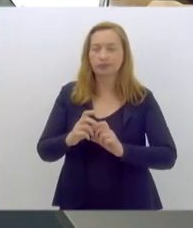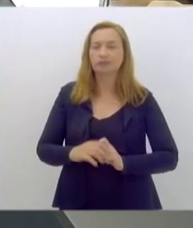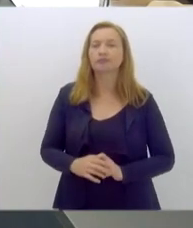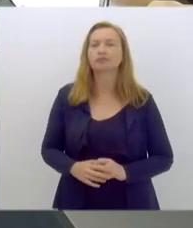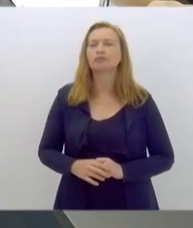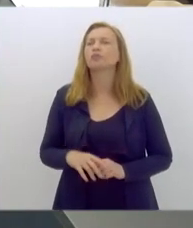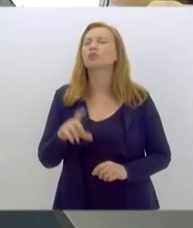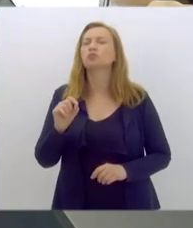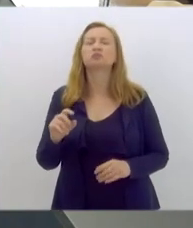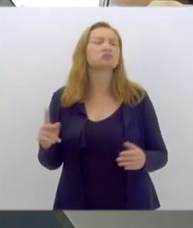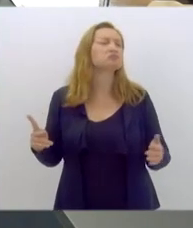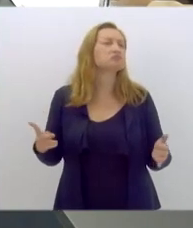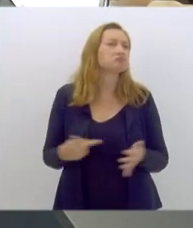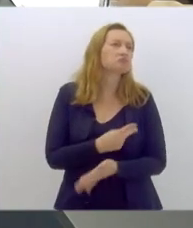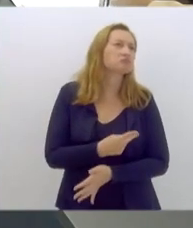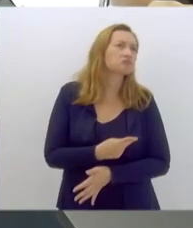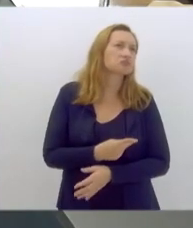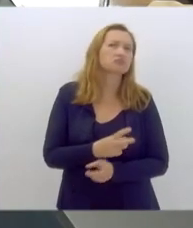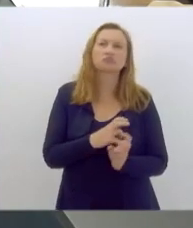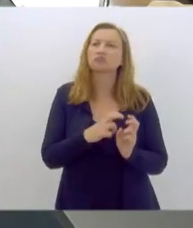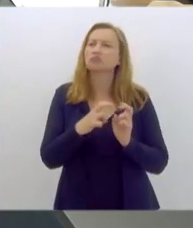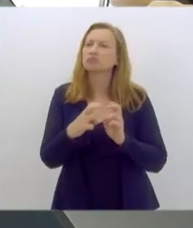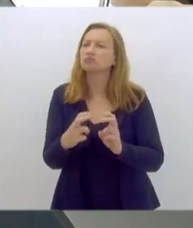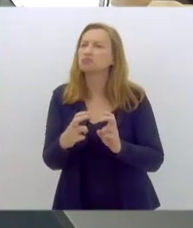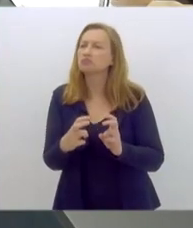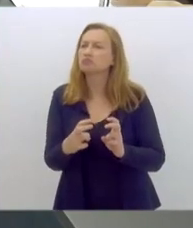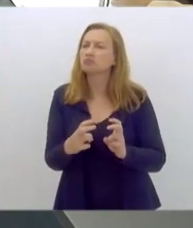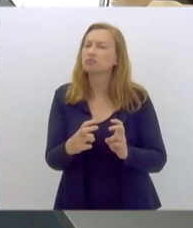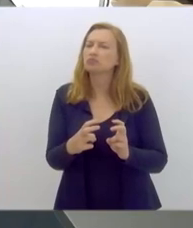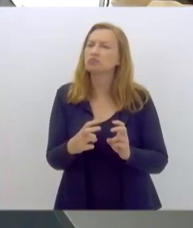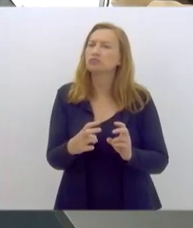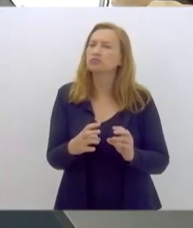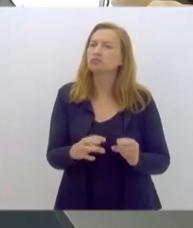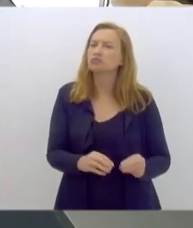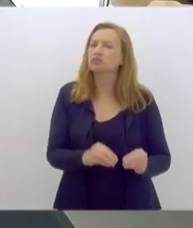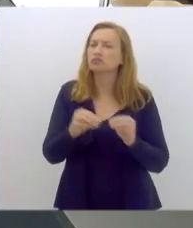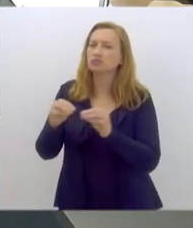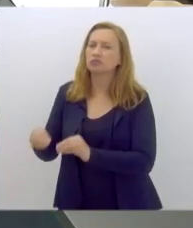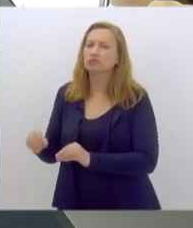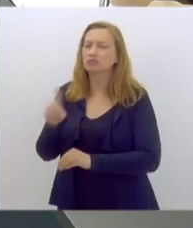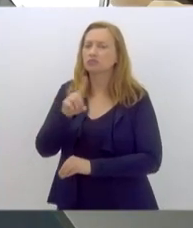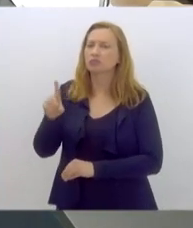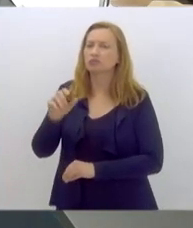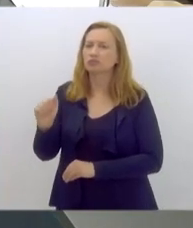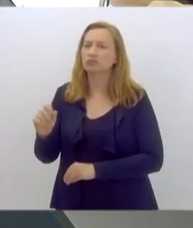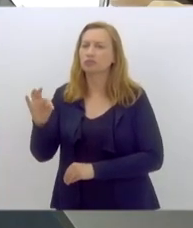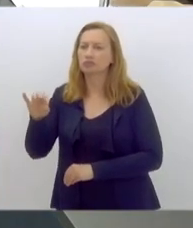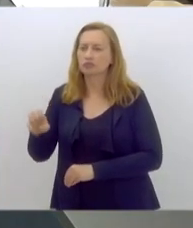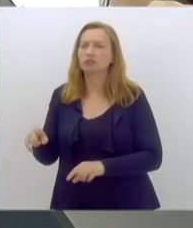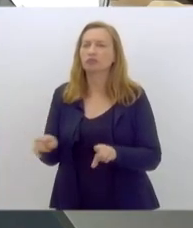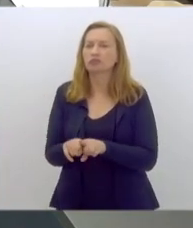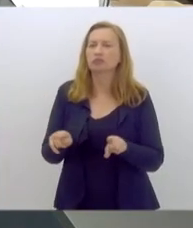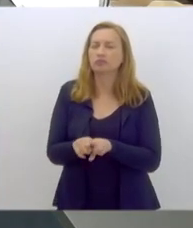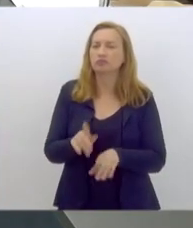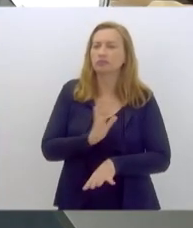o que que vai acontecer com os trens que vão para zona oeste para Baixada Fluminense